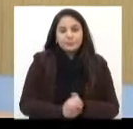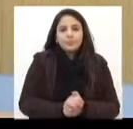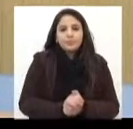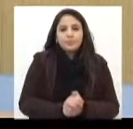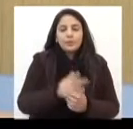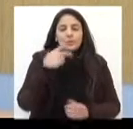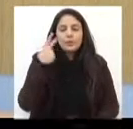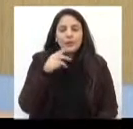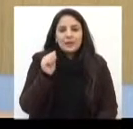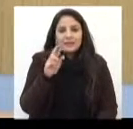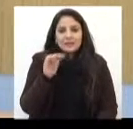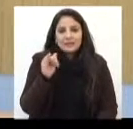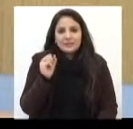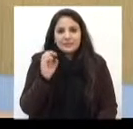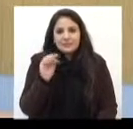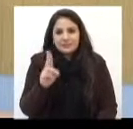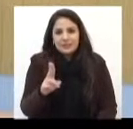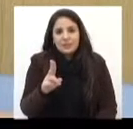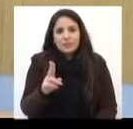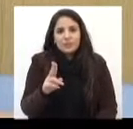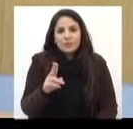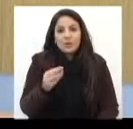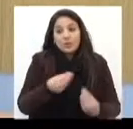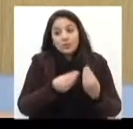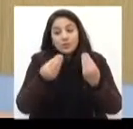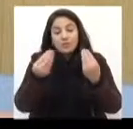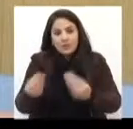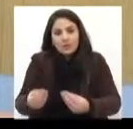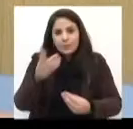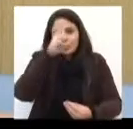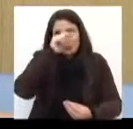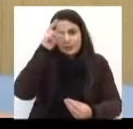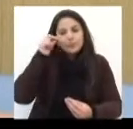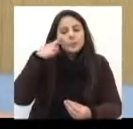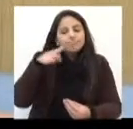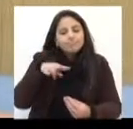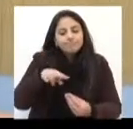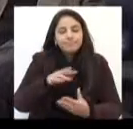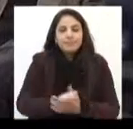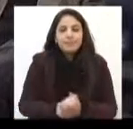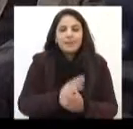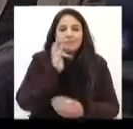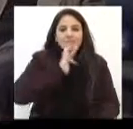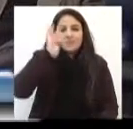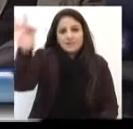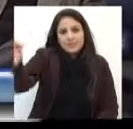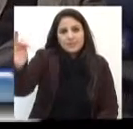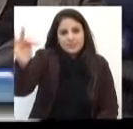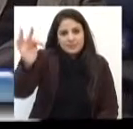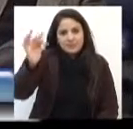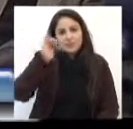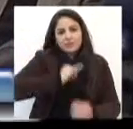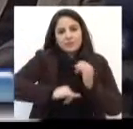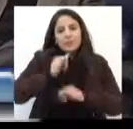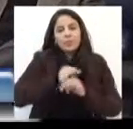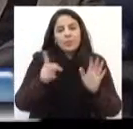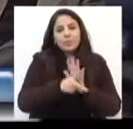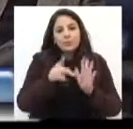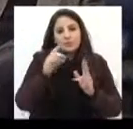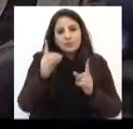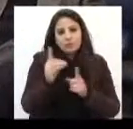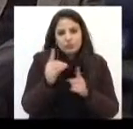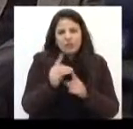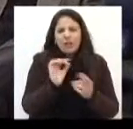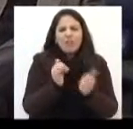do vereador Aristeu Dalalana, a matéria segue agora para a sanção do Executivo. A Federação Internacional de